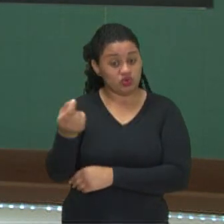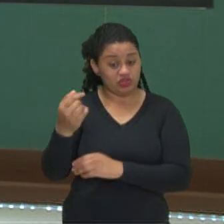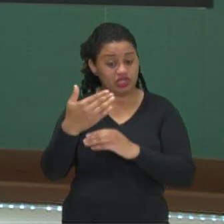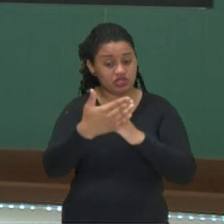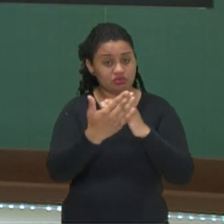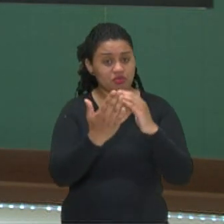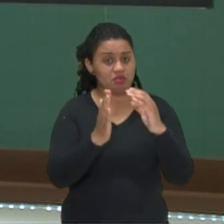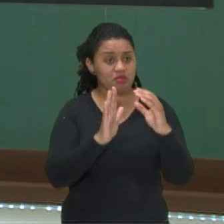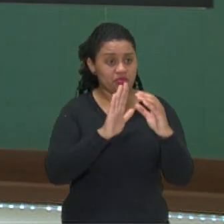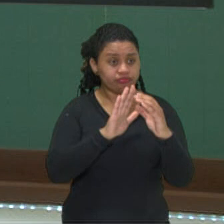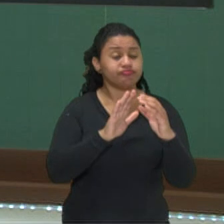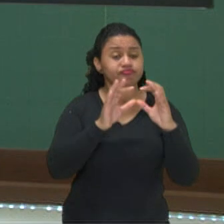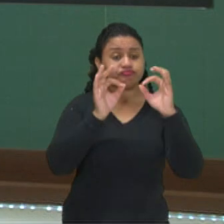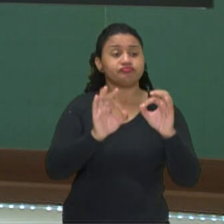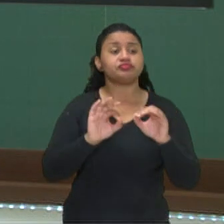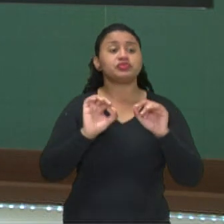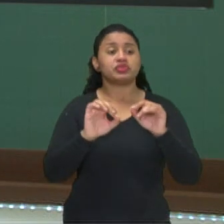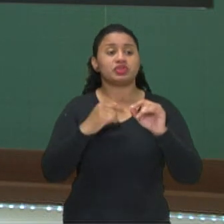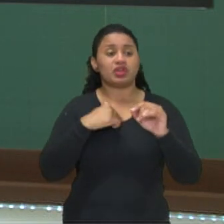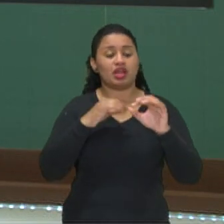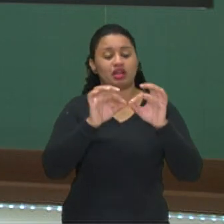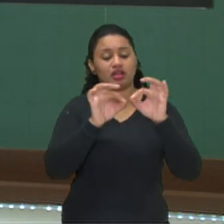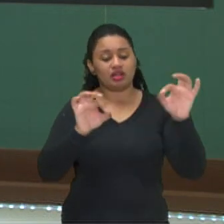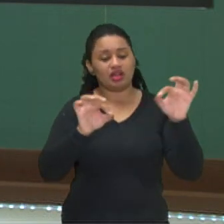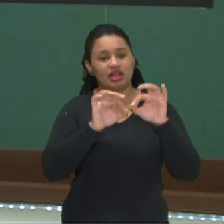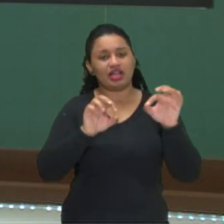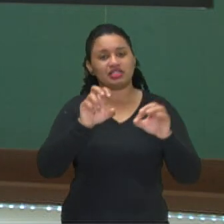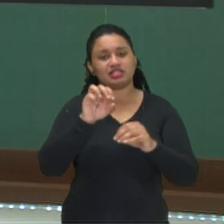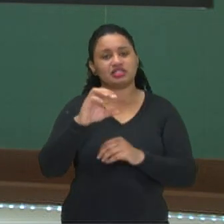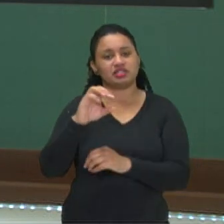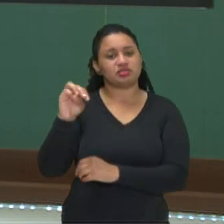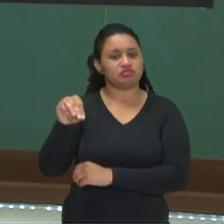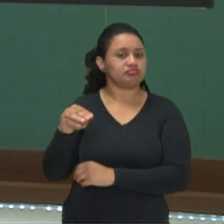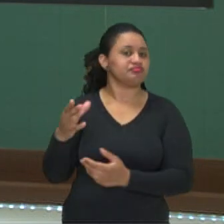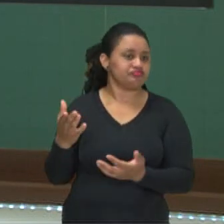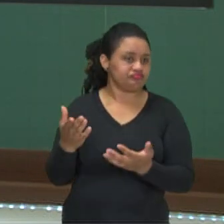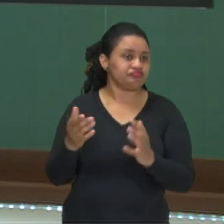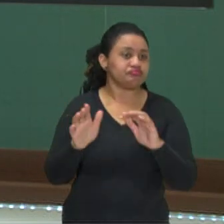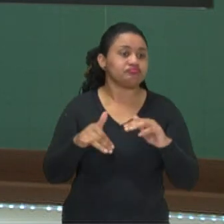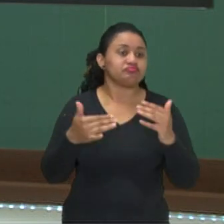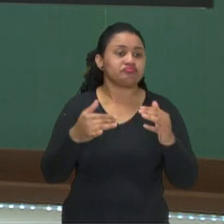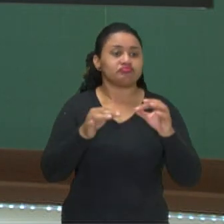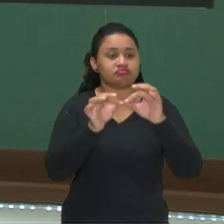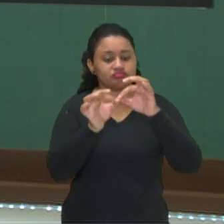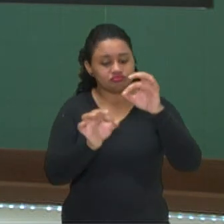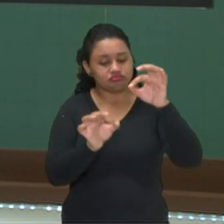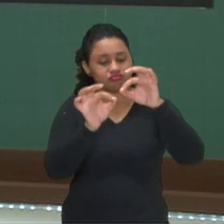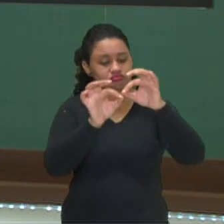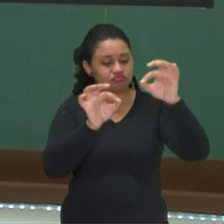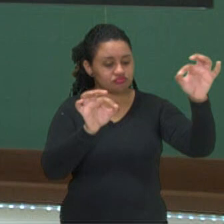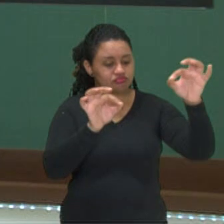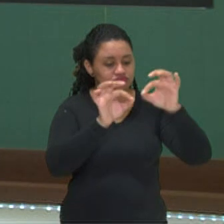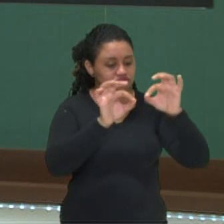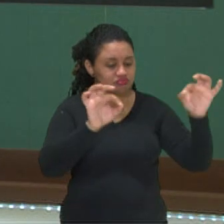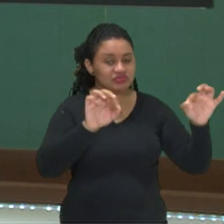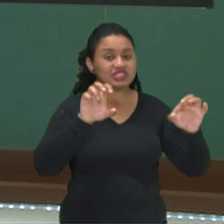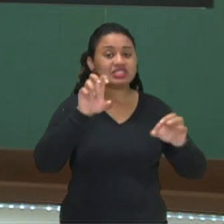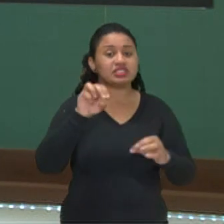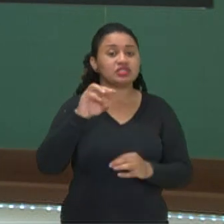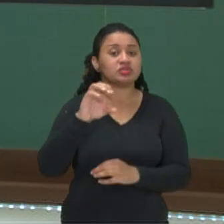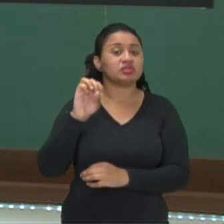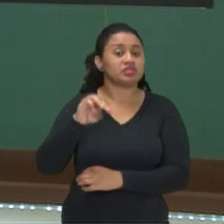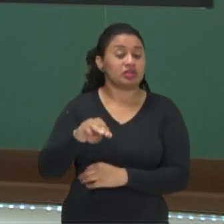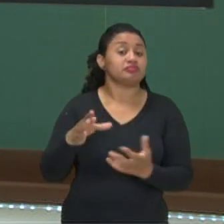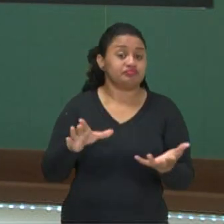faces, regular, cuja aresta vale 5 centímetros. Então, cada uma das arestas aqui vale 5